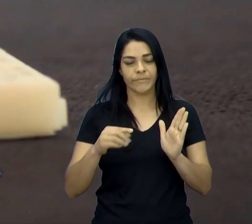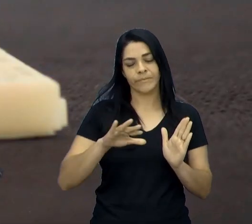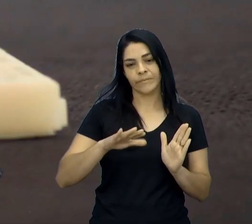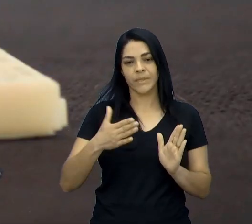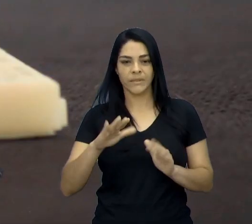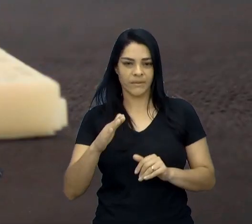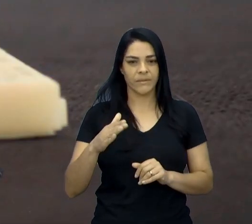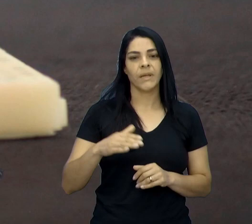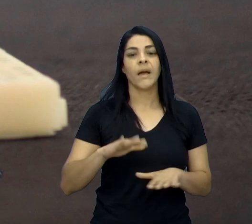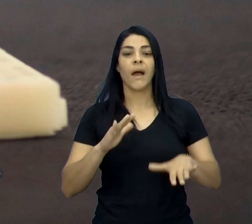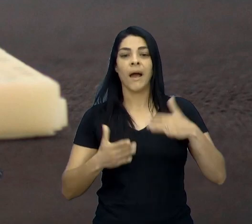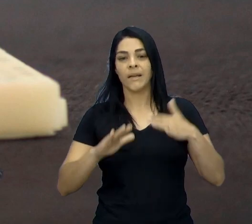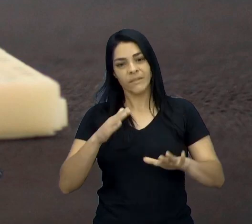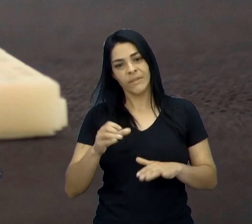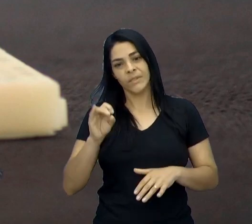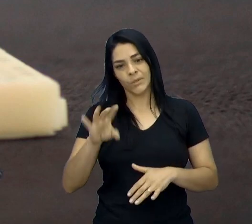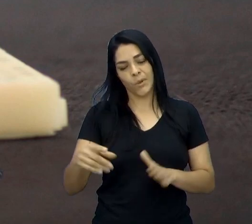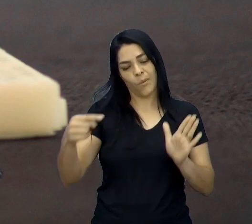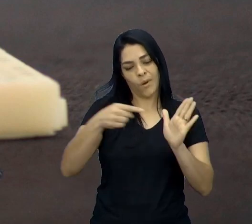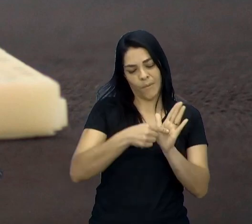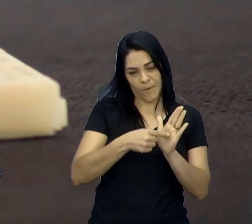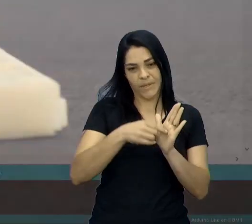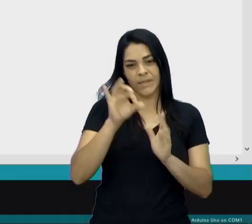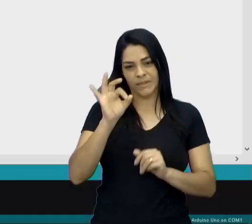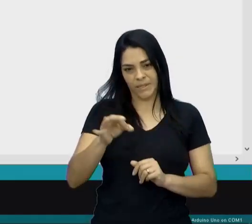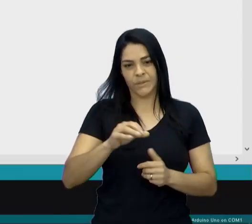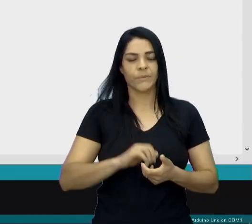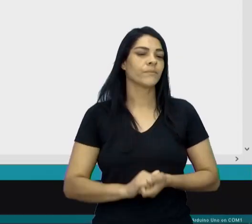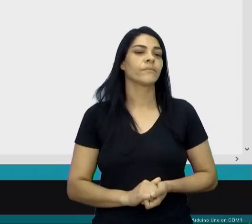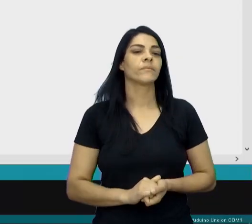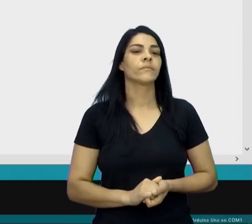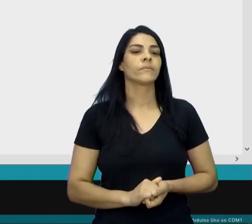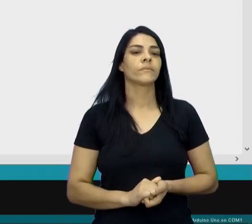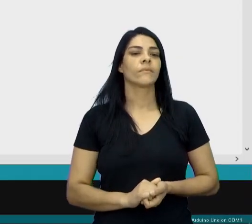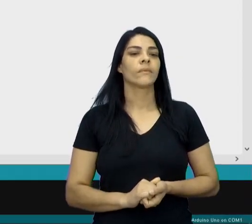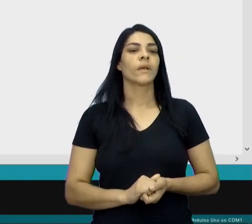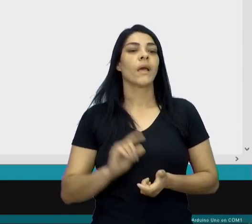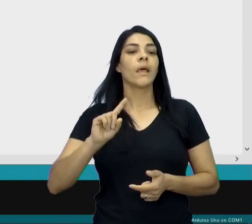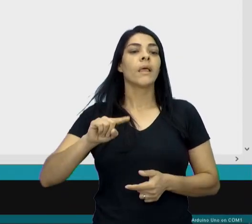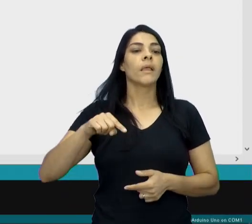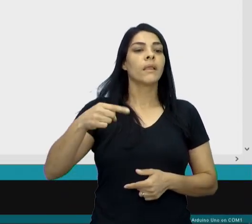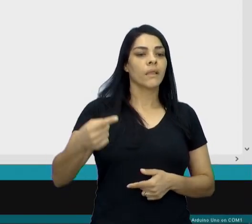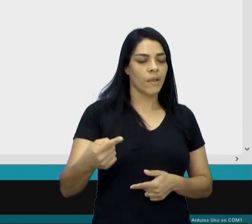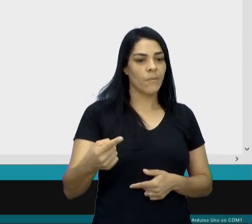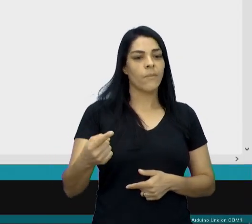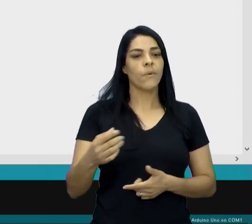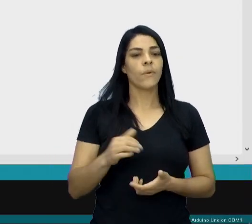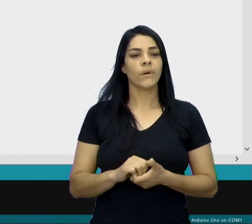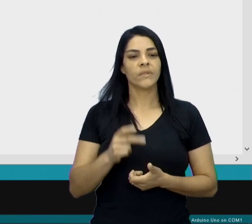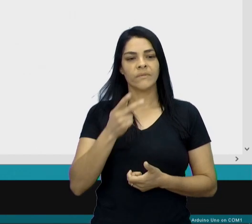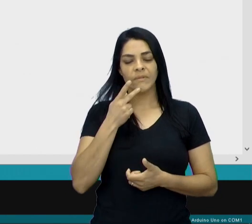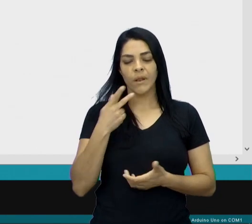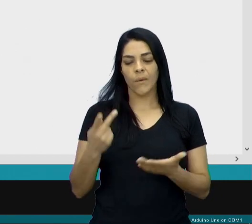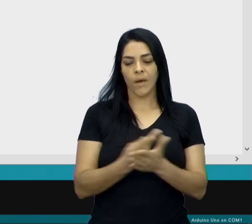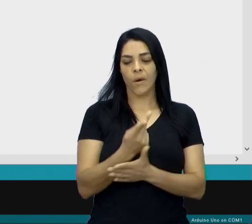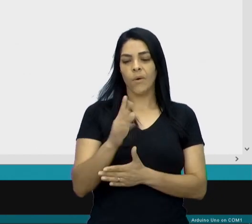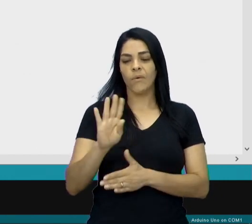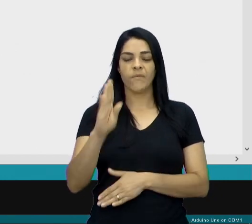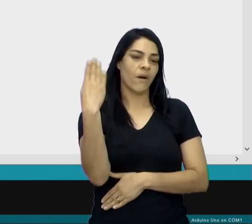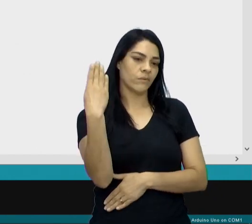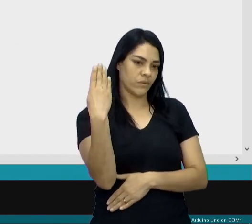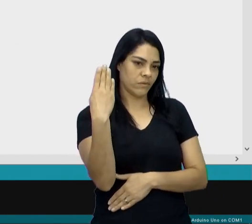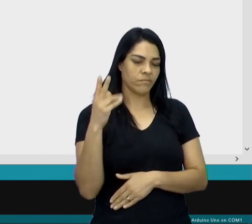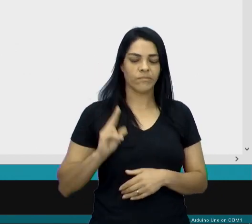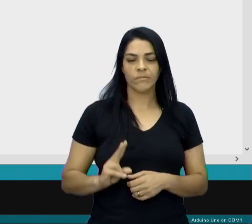o nosso processador tem que identificar isso também, tá? E por fim, ele vai começar dizendo assim, errou falso, ele vai dizer, vai